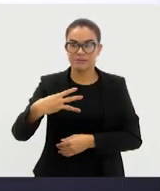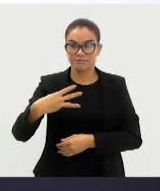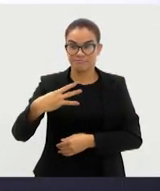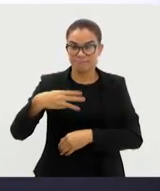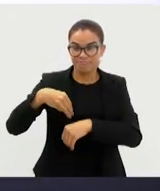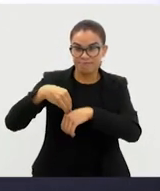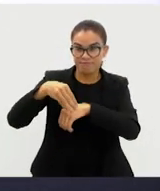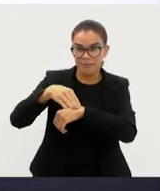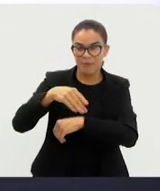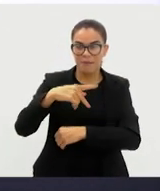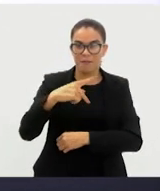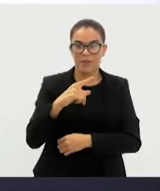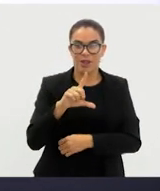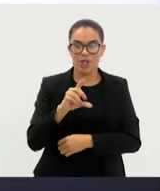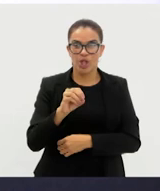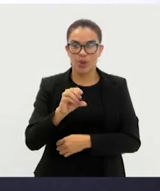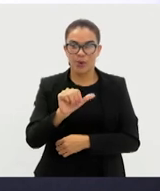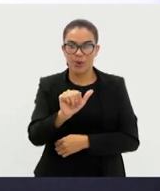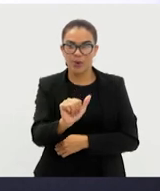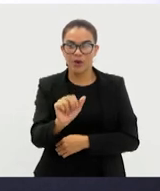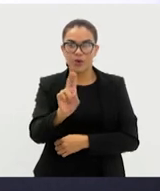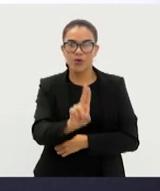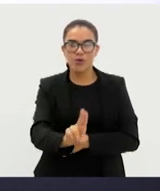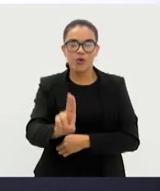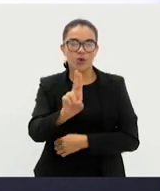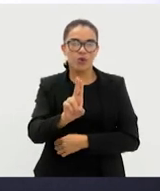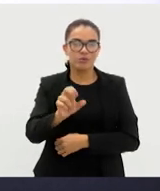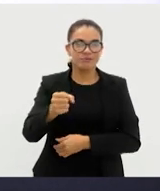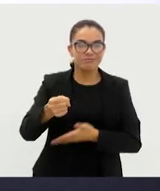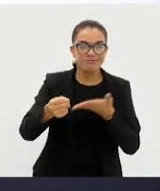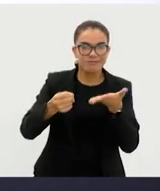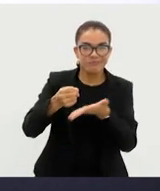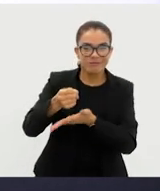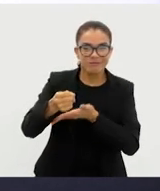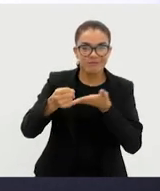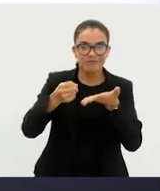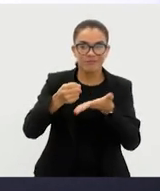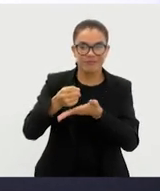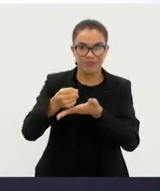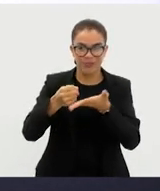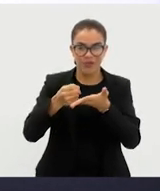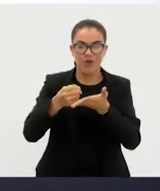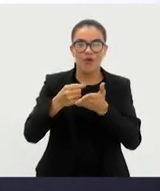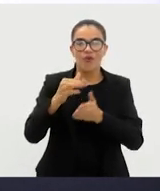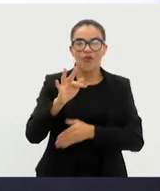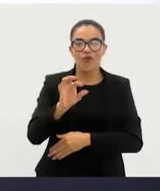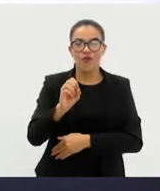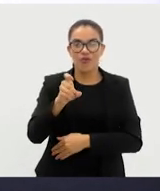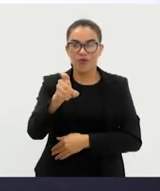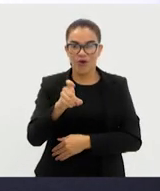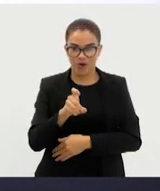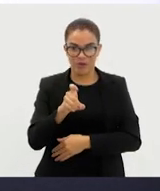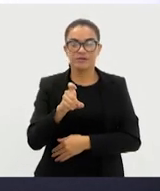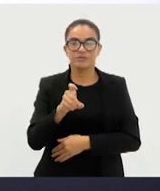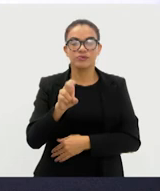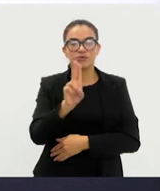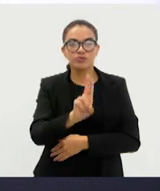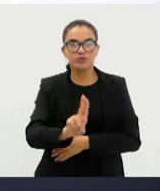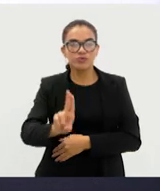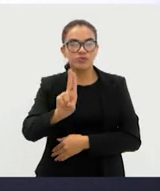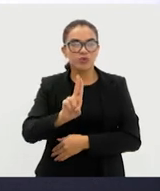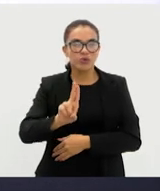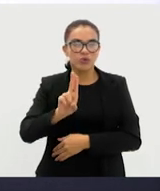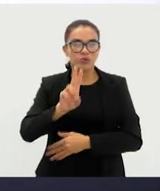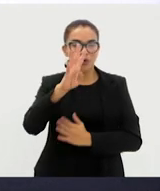Lembrando que a PELOA, ela usa uma base do Boletim Fox de 8 de julho, então a PELOA 23, a gente usou o